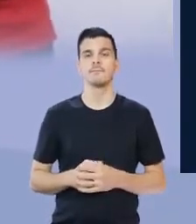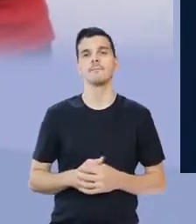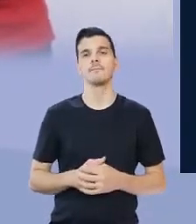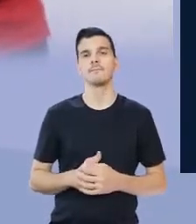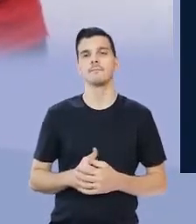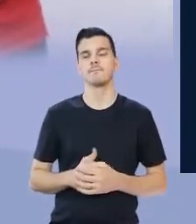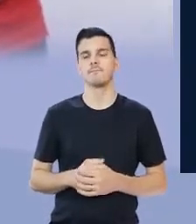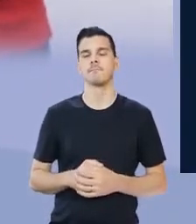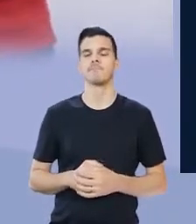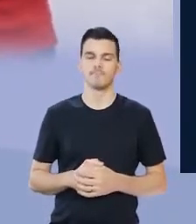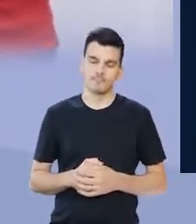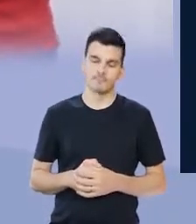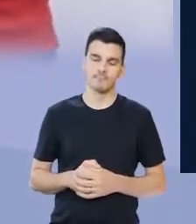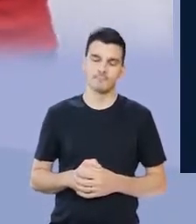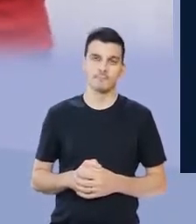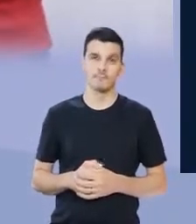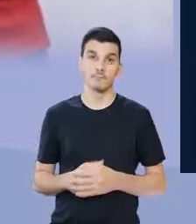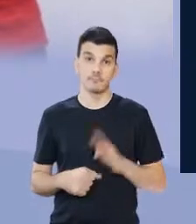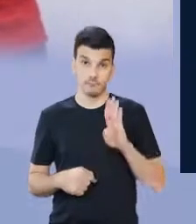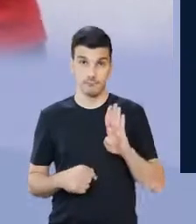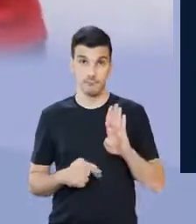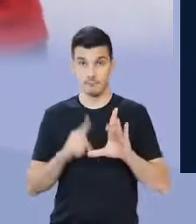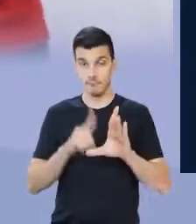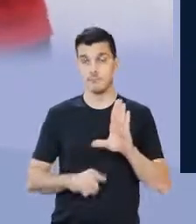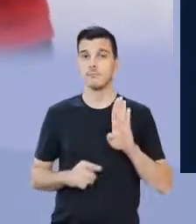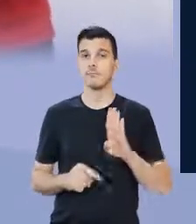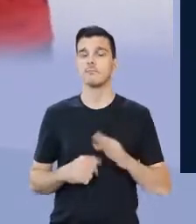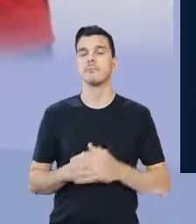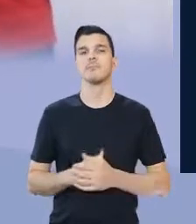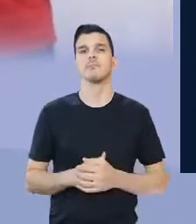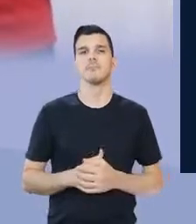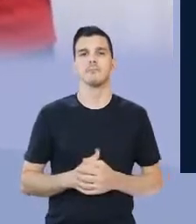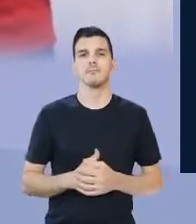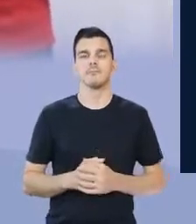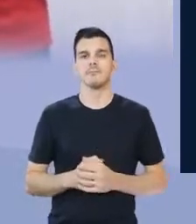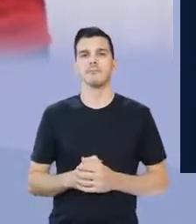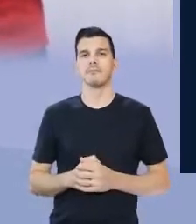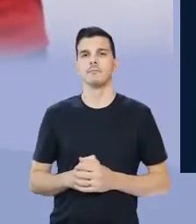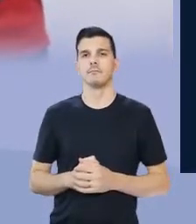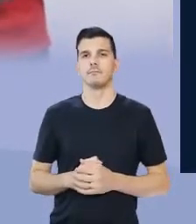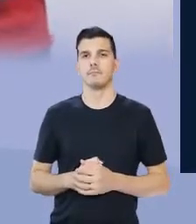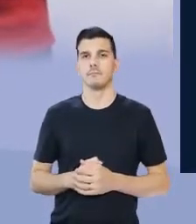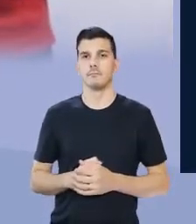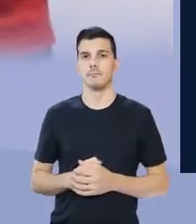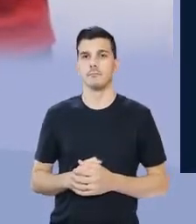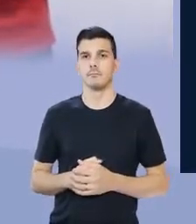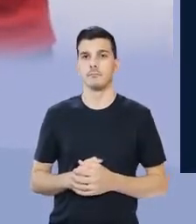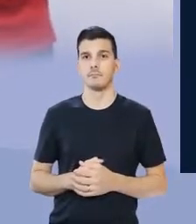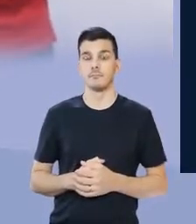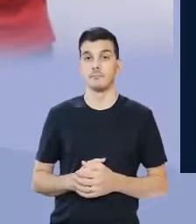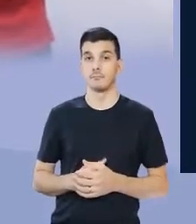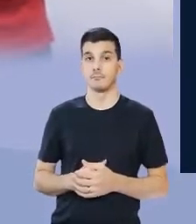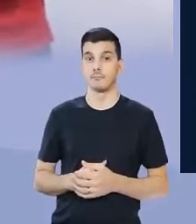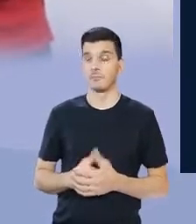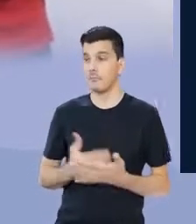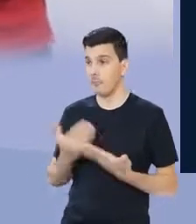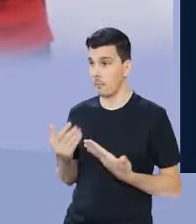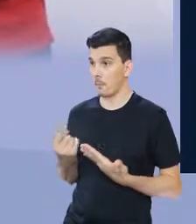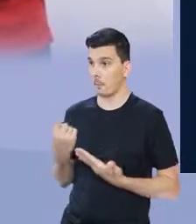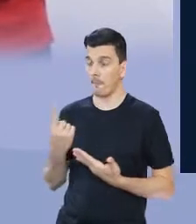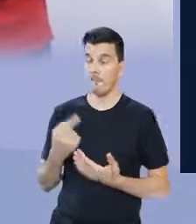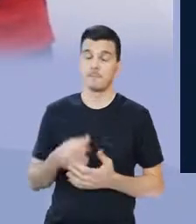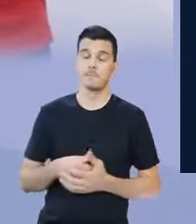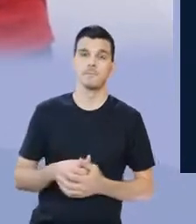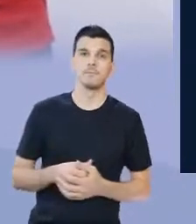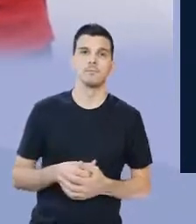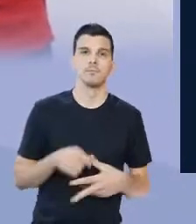to do my work, né? Estava tentando fazer meu trabalho, né? Vamos falar de phrasal verbs. Dessa vez eu trouxe dois verbos aí, dois